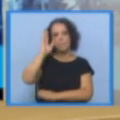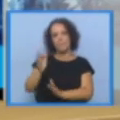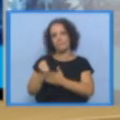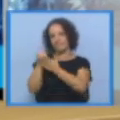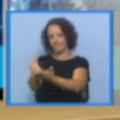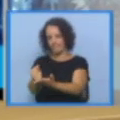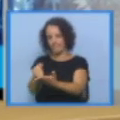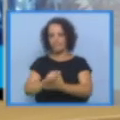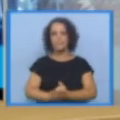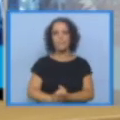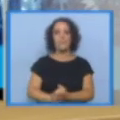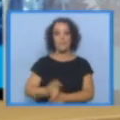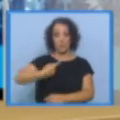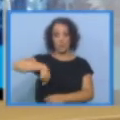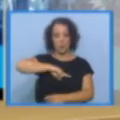Nós, em